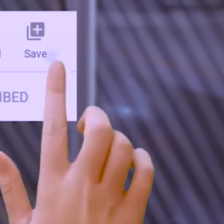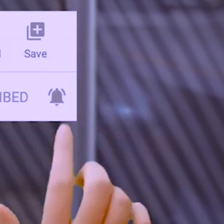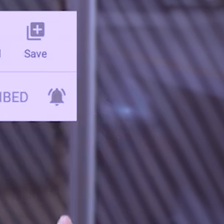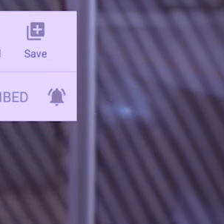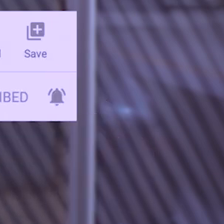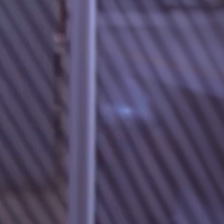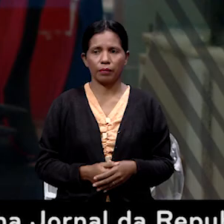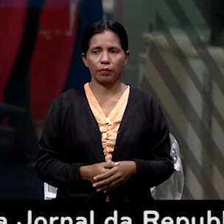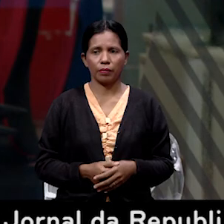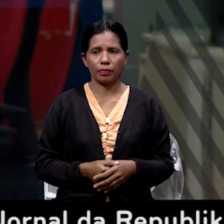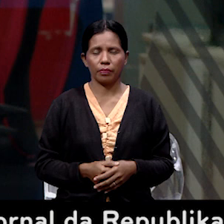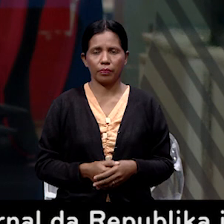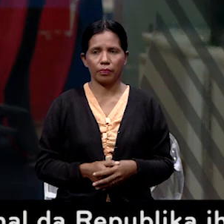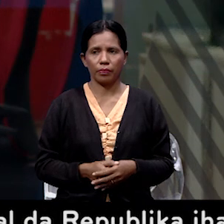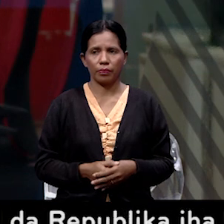de notificação.